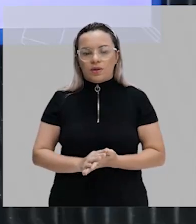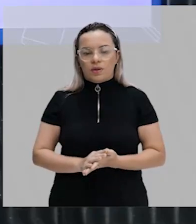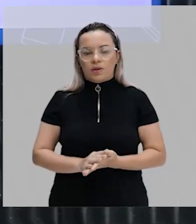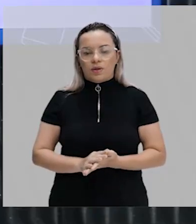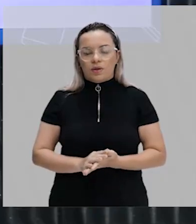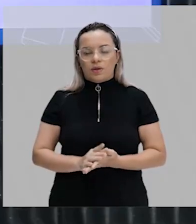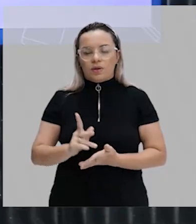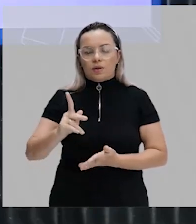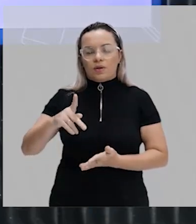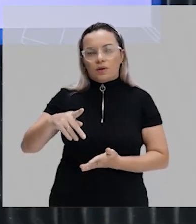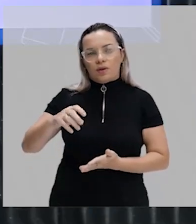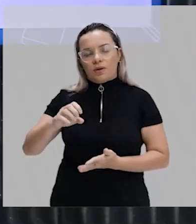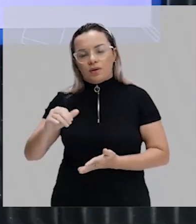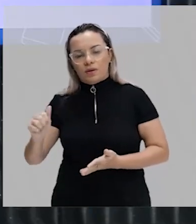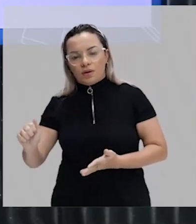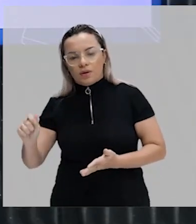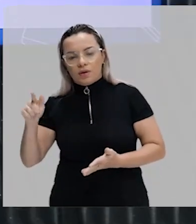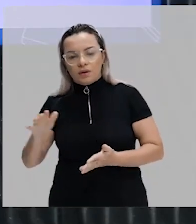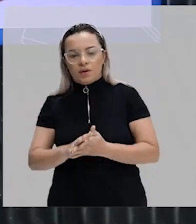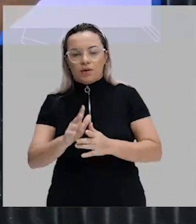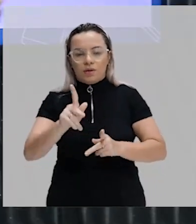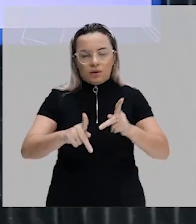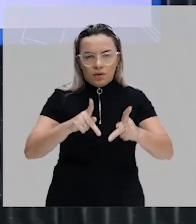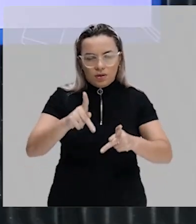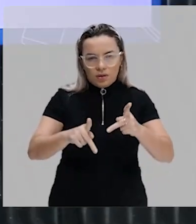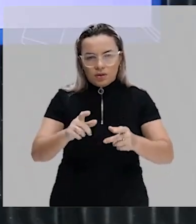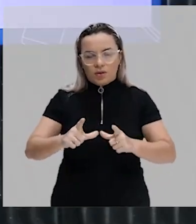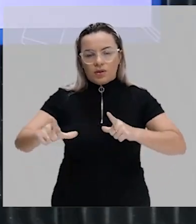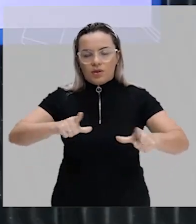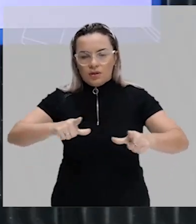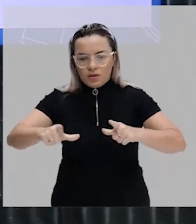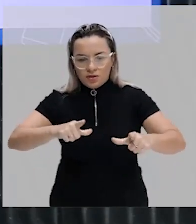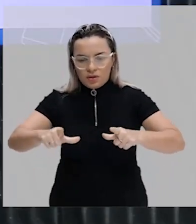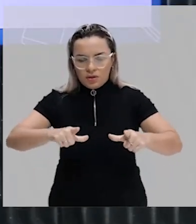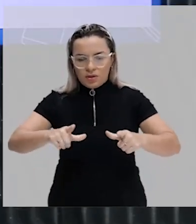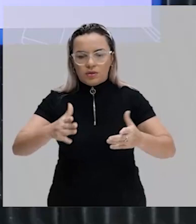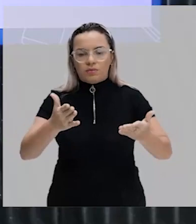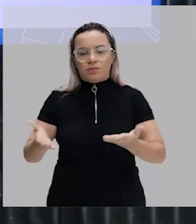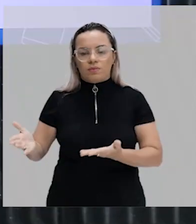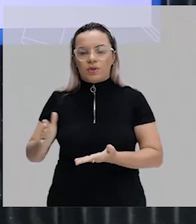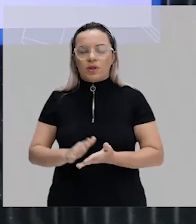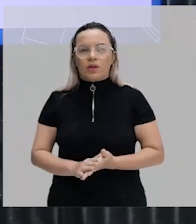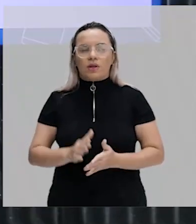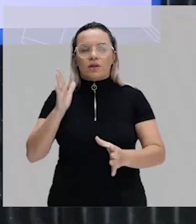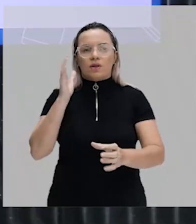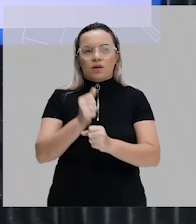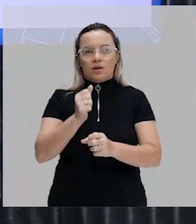Interno Bruto, PEA, População Economicamente Ativa, tá? Então, eu vou calcular uma razão,